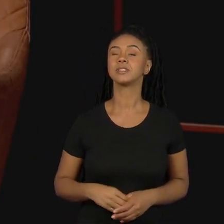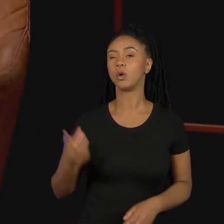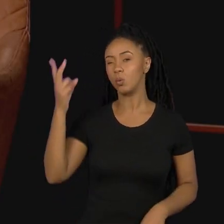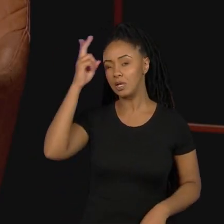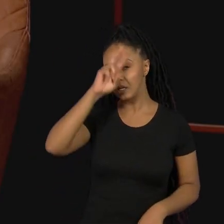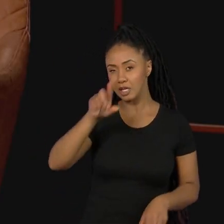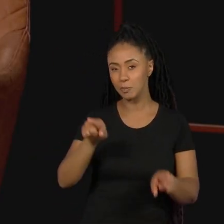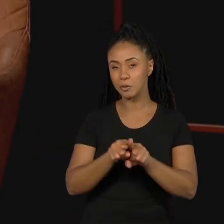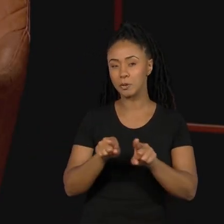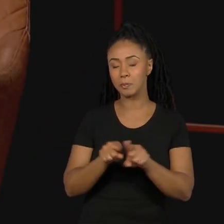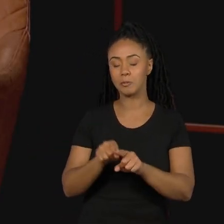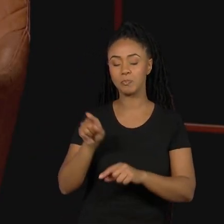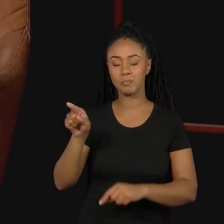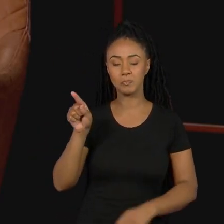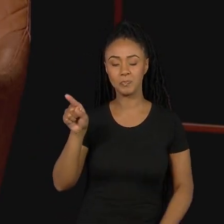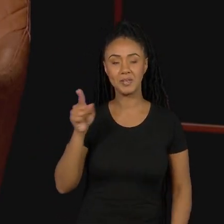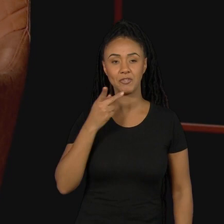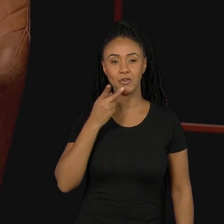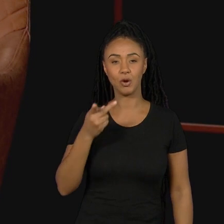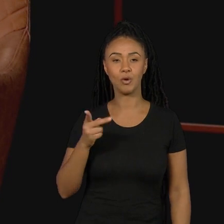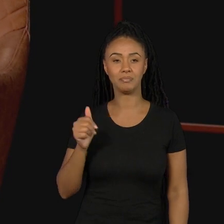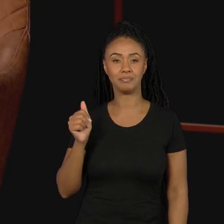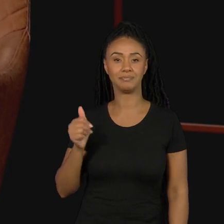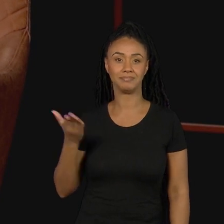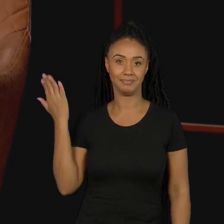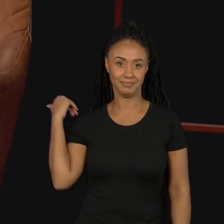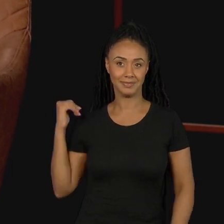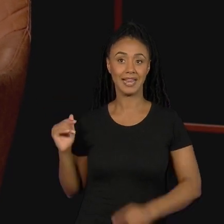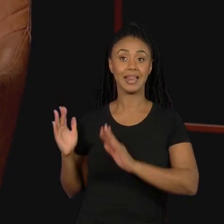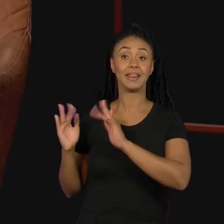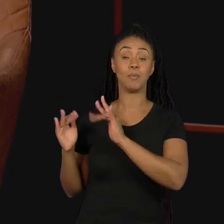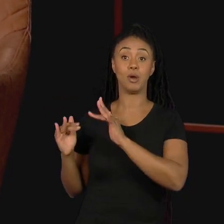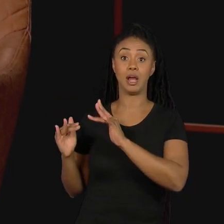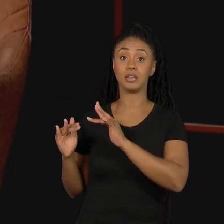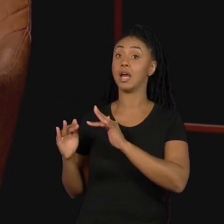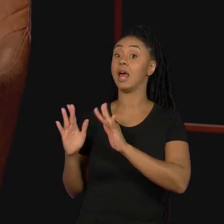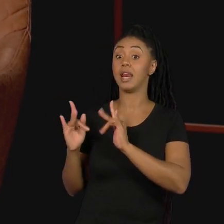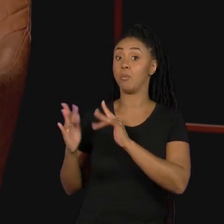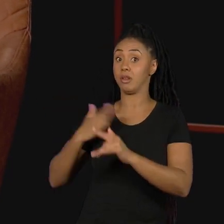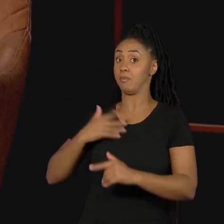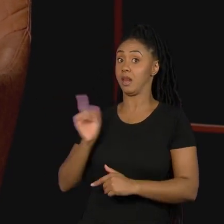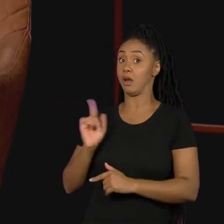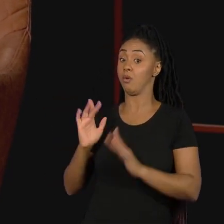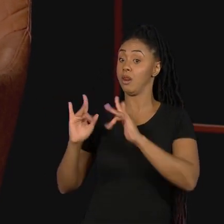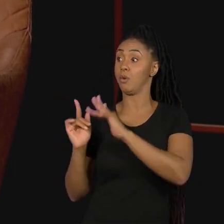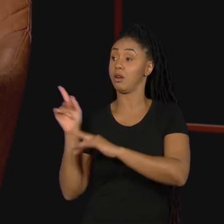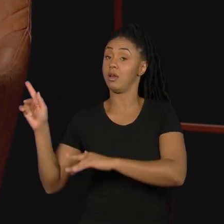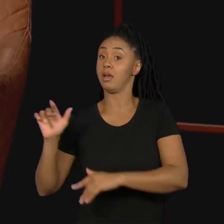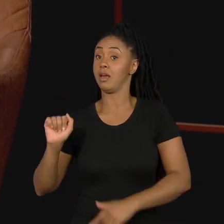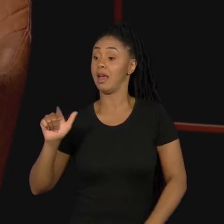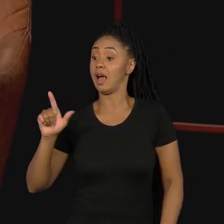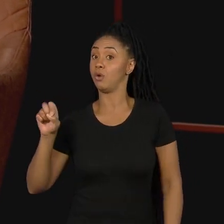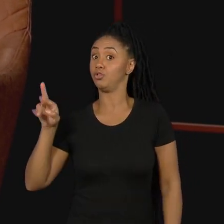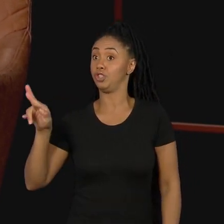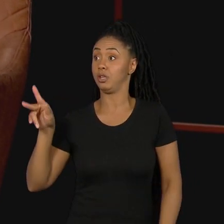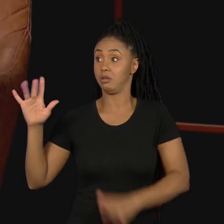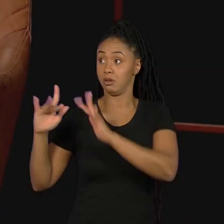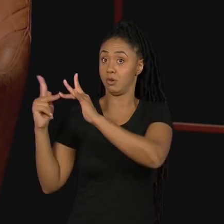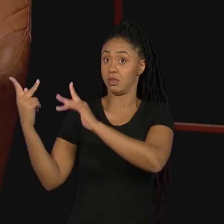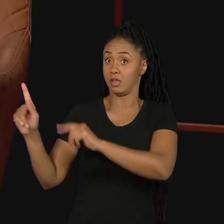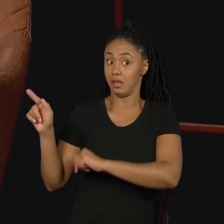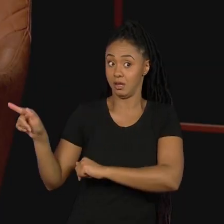Quando fala, ele fala... A Flávia era a namorada do Aldir. Certo. E o Aldir foi um cara